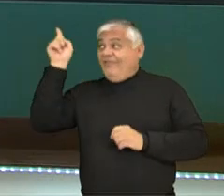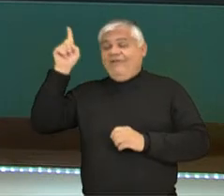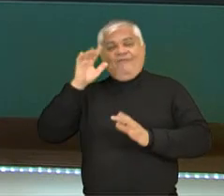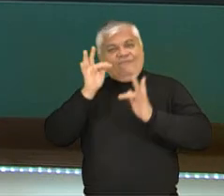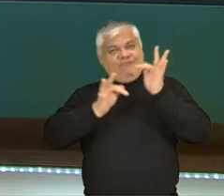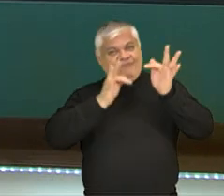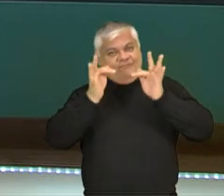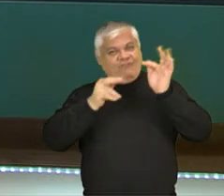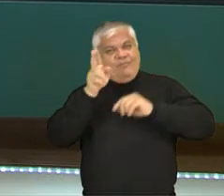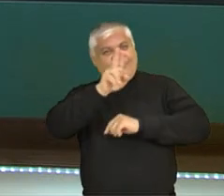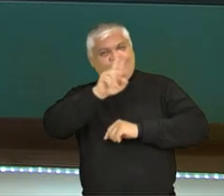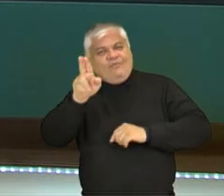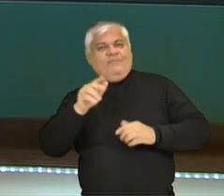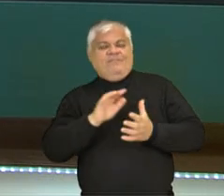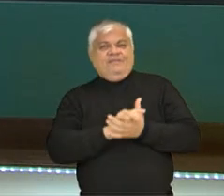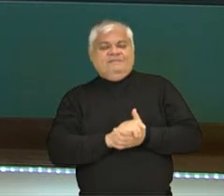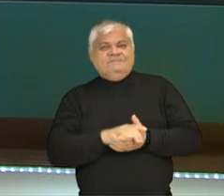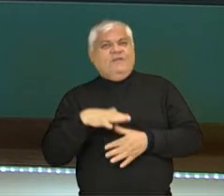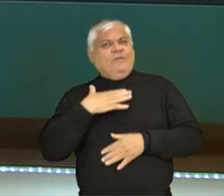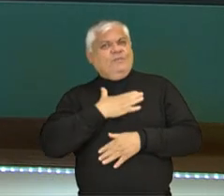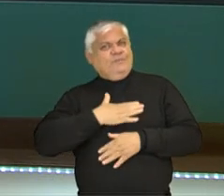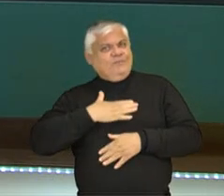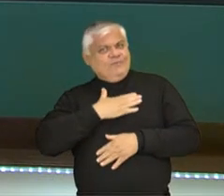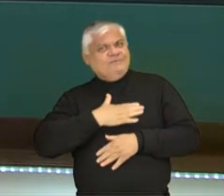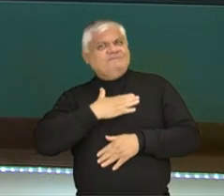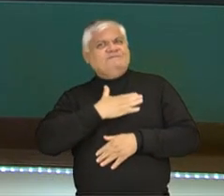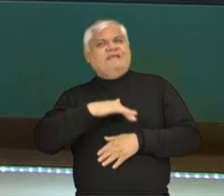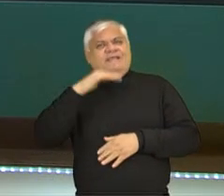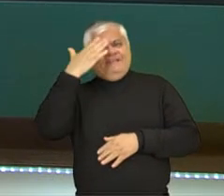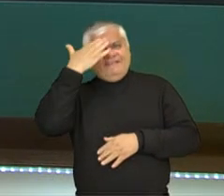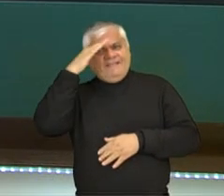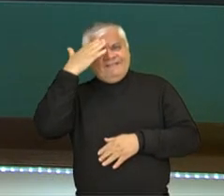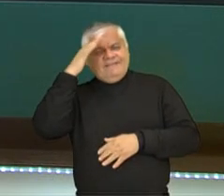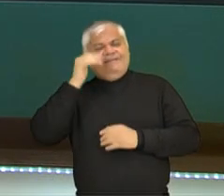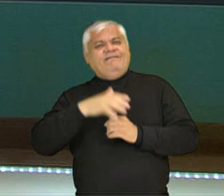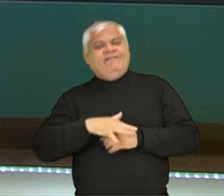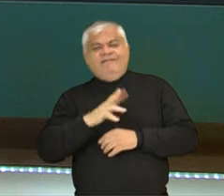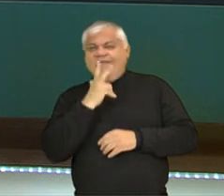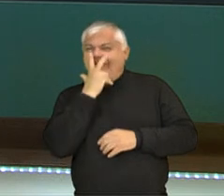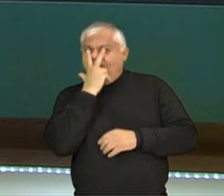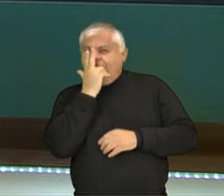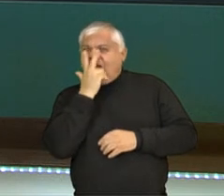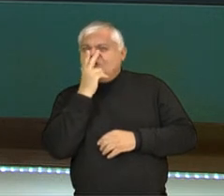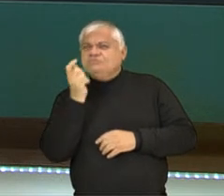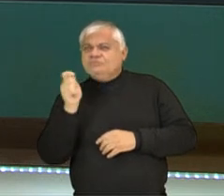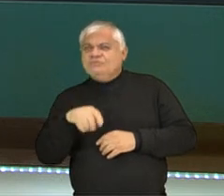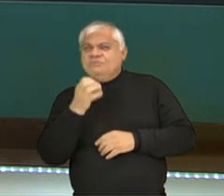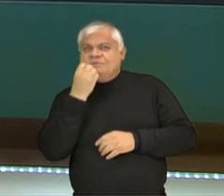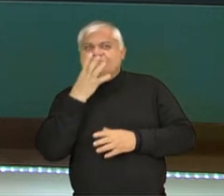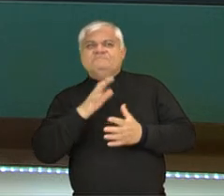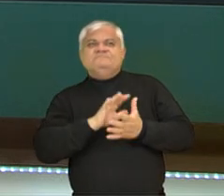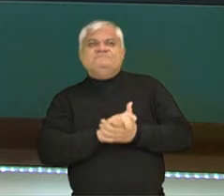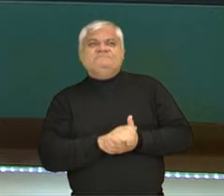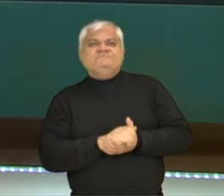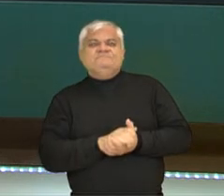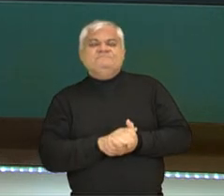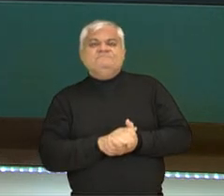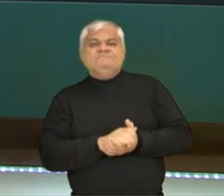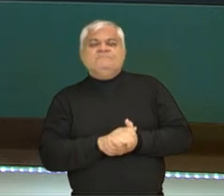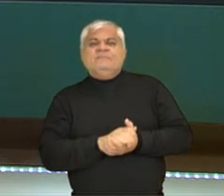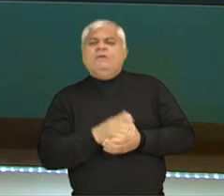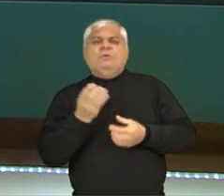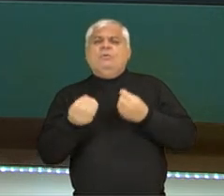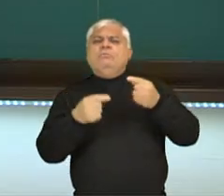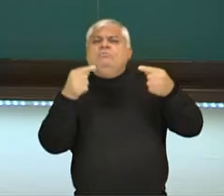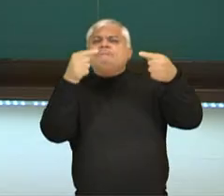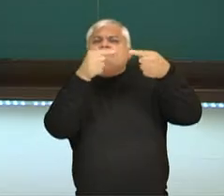metila. Professor, gostei, entendi, acho que ficou bom. Bom, então